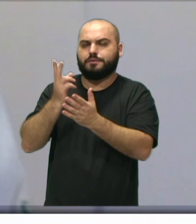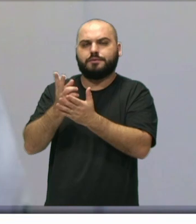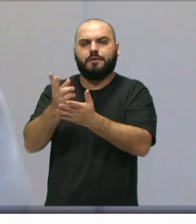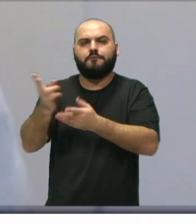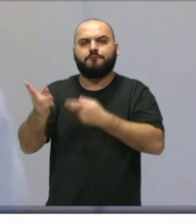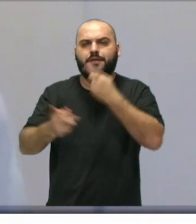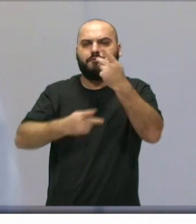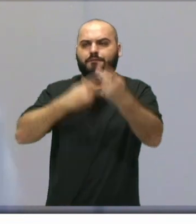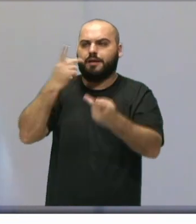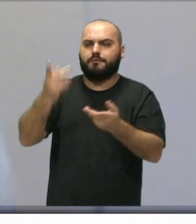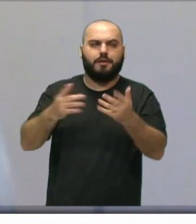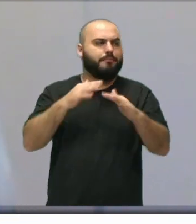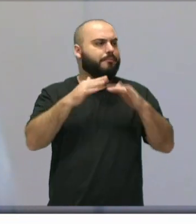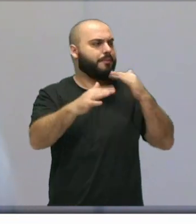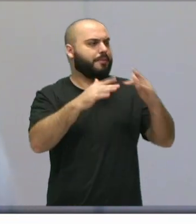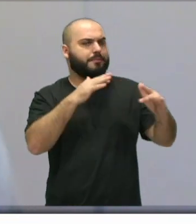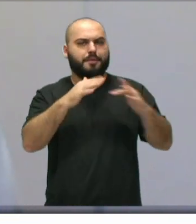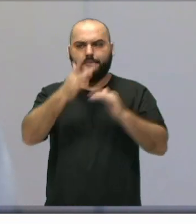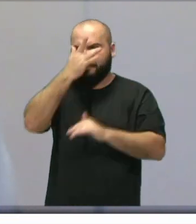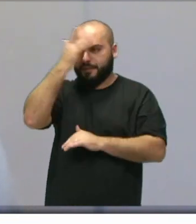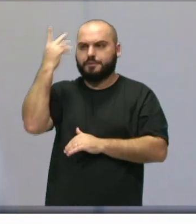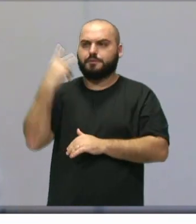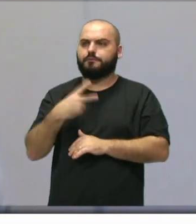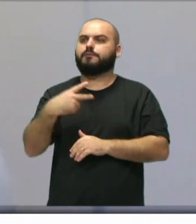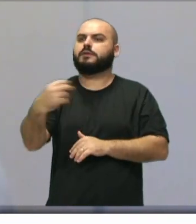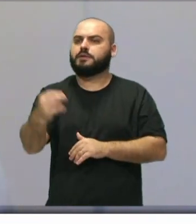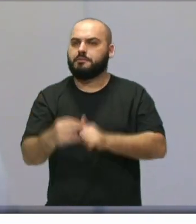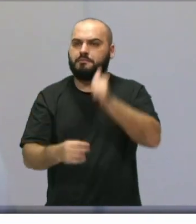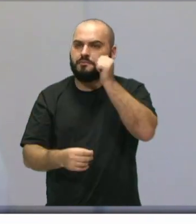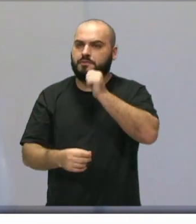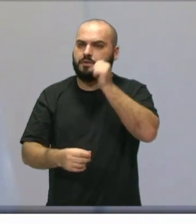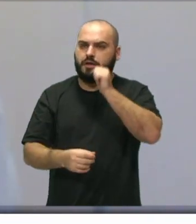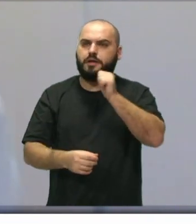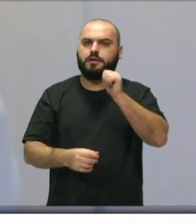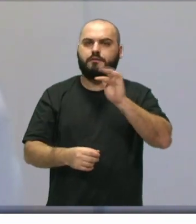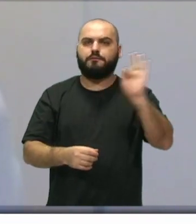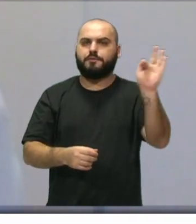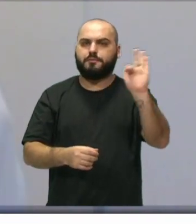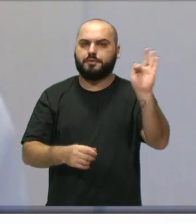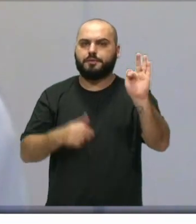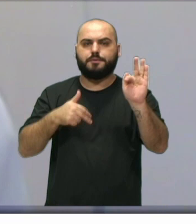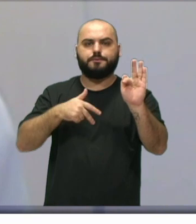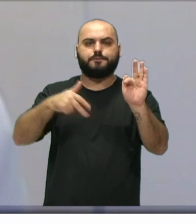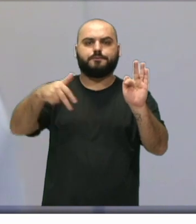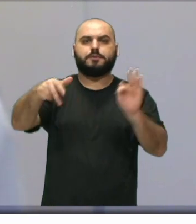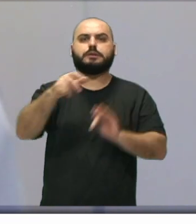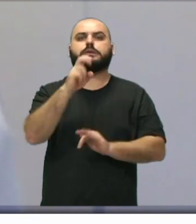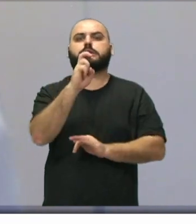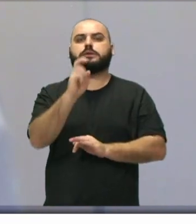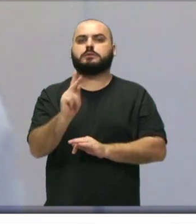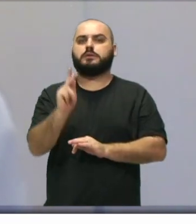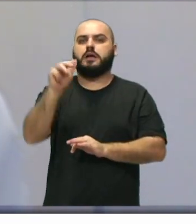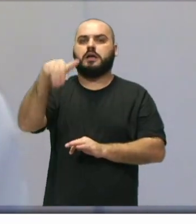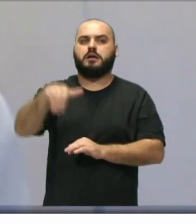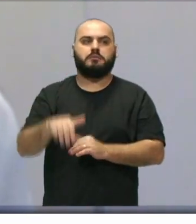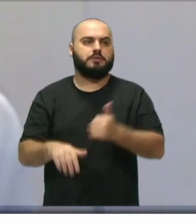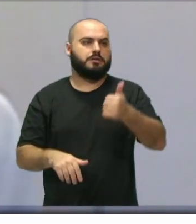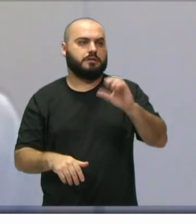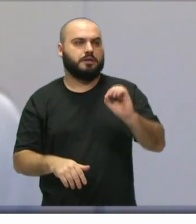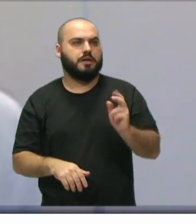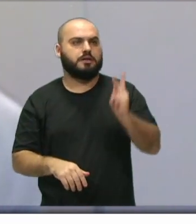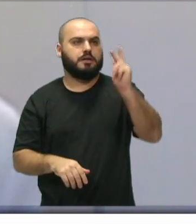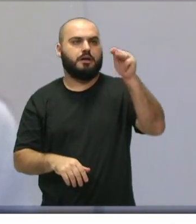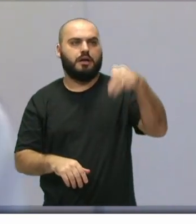que tem que se movimentar, que o paciente vai sair, que a mulher que tem fibromialgia sair caminhando 5 quilômetros, 10 quilômetros, porque tem que